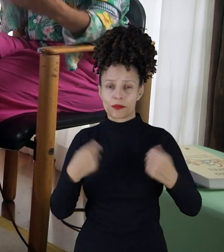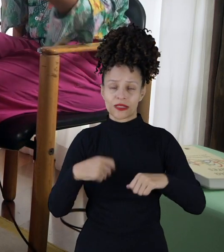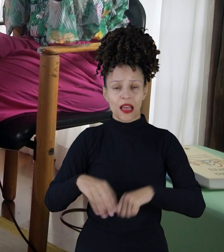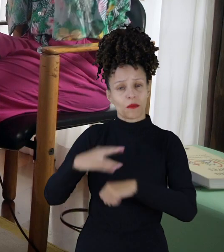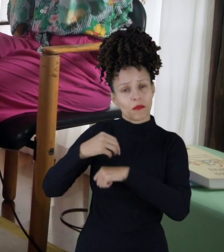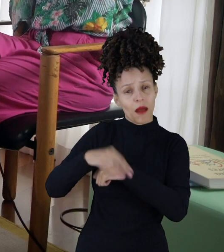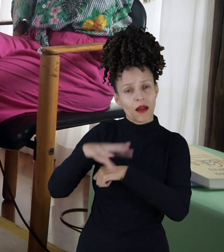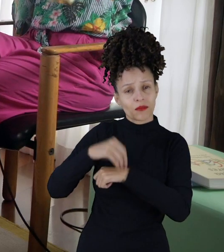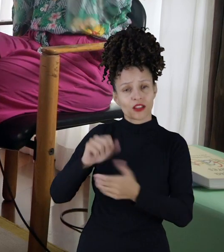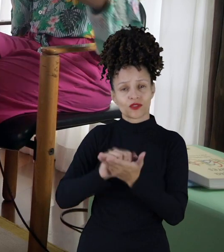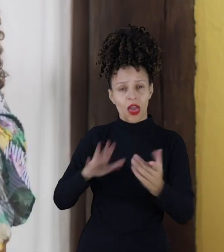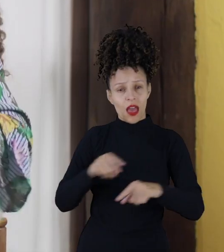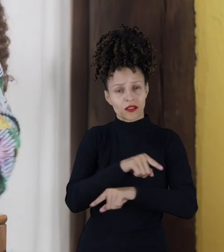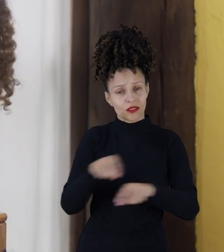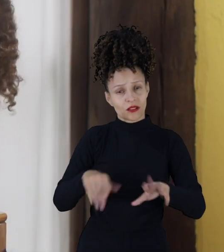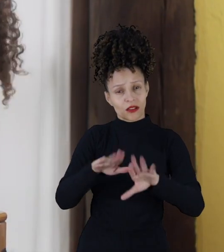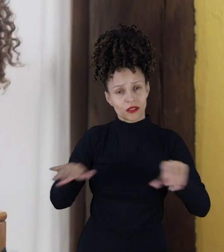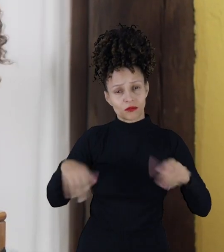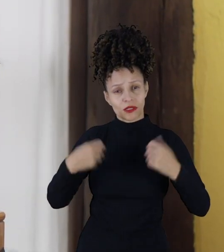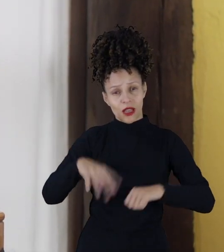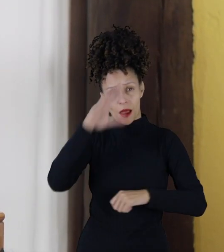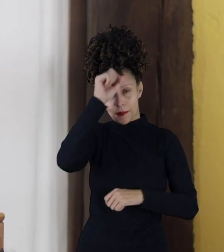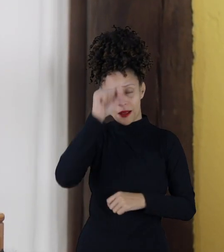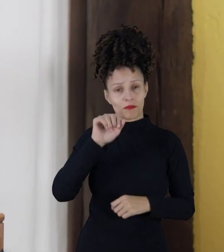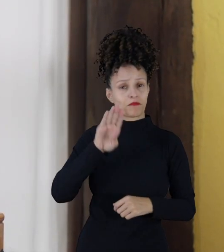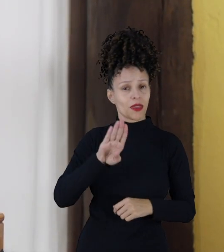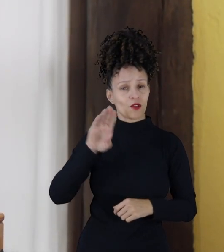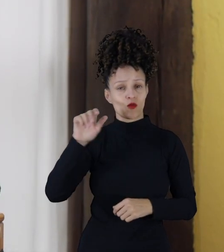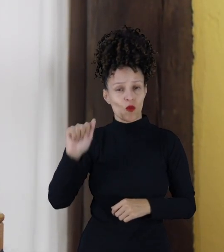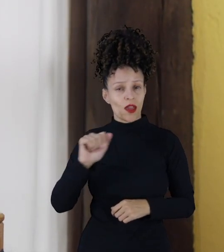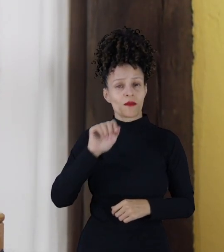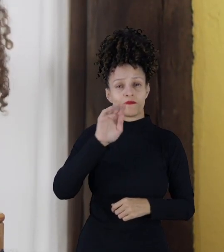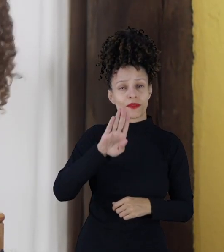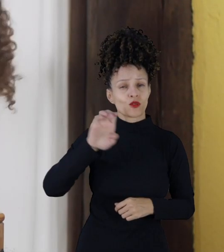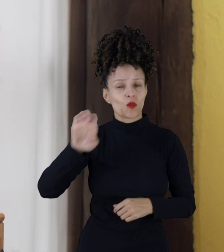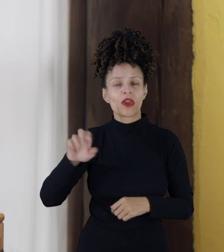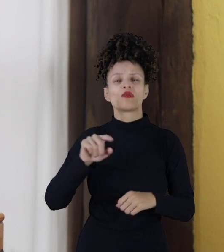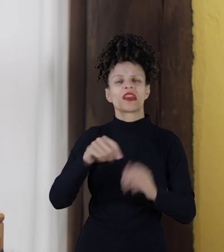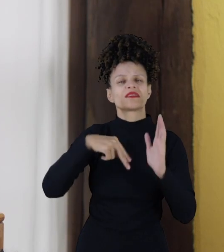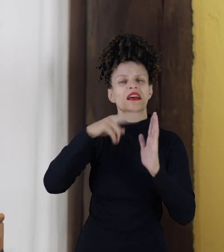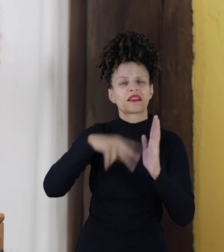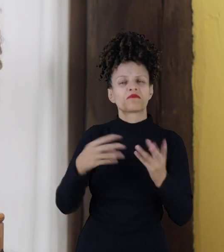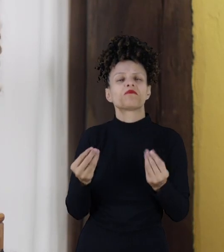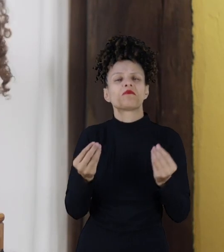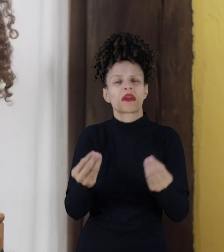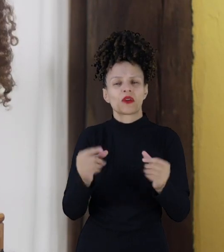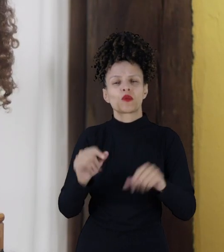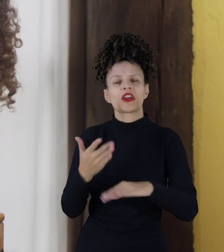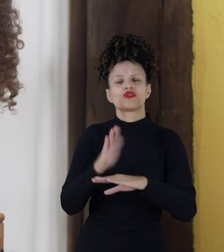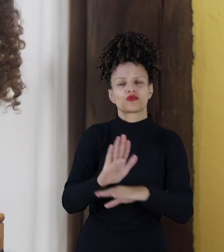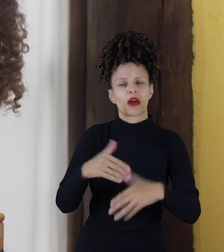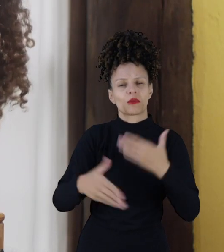você deveria estar passando atividades, essas crianças precisam aprender o B com A, o B com E. O que você está lendo?